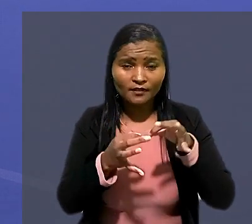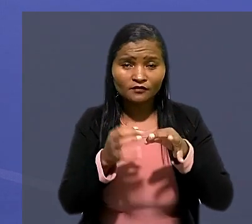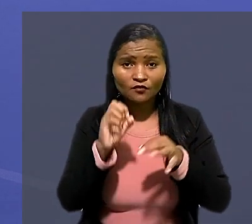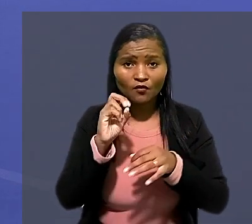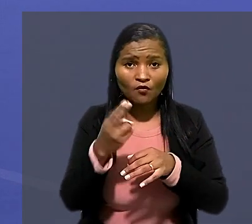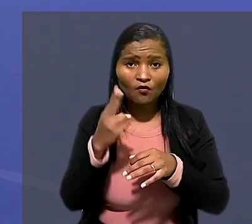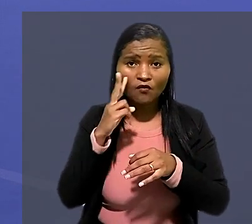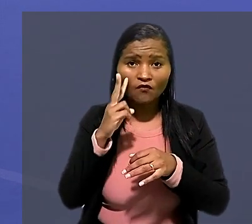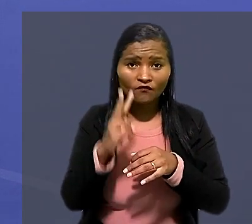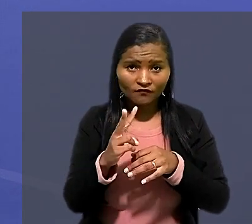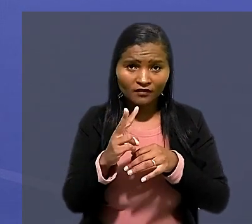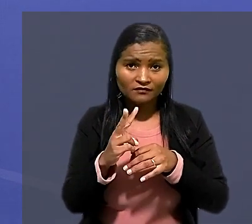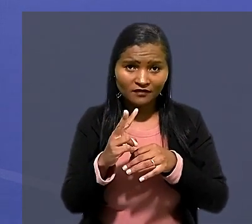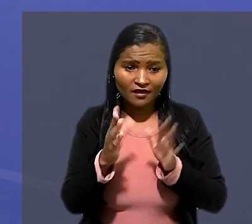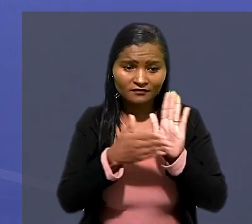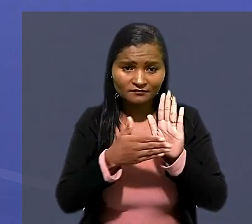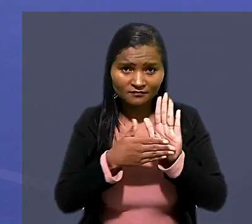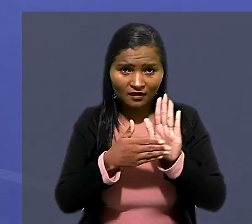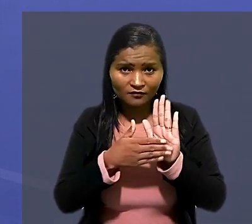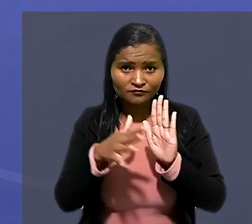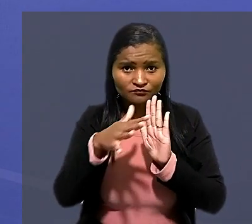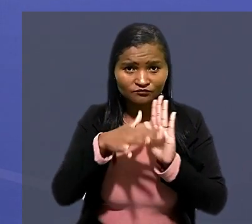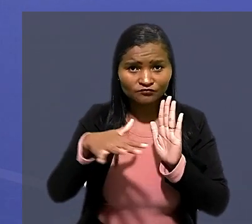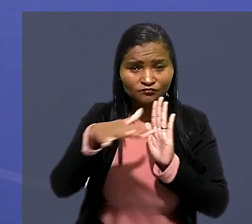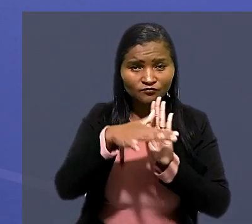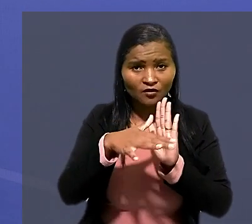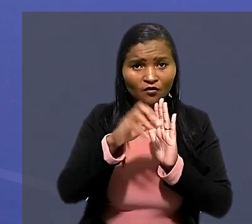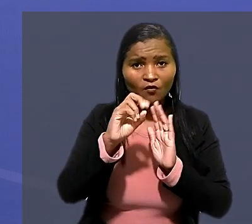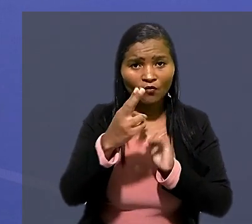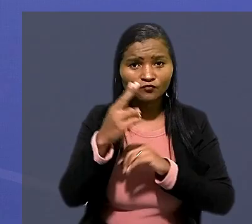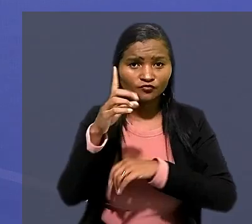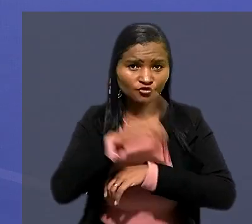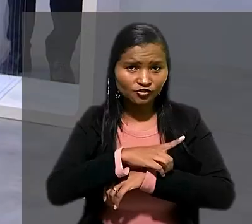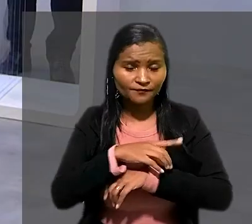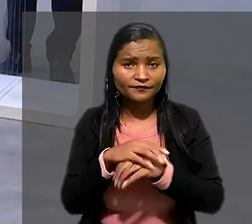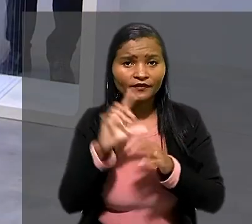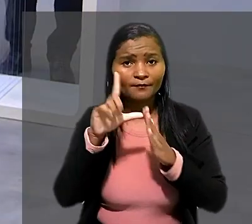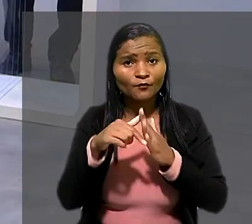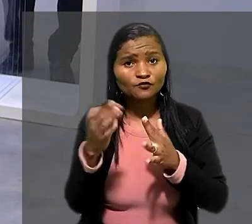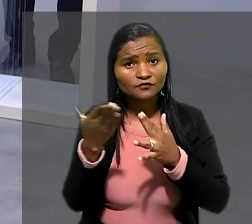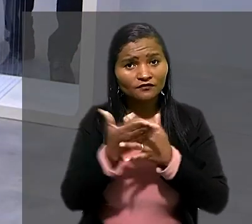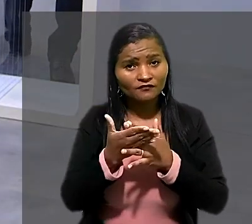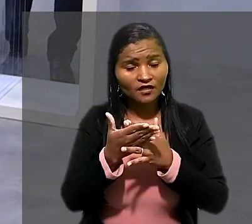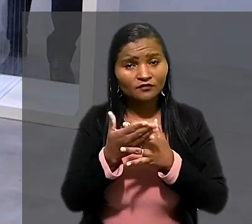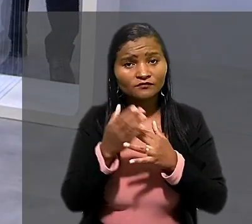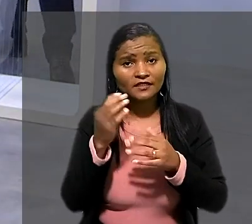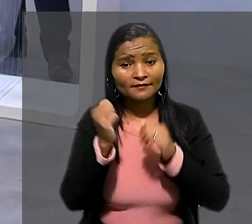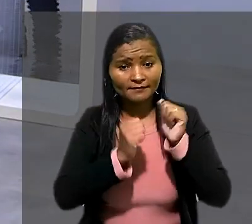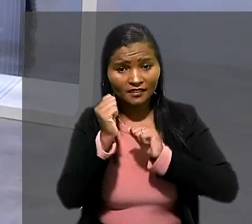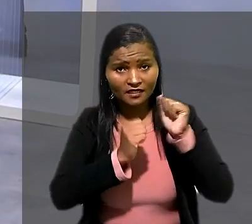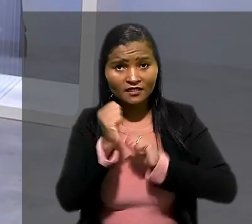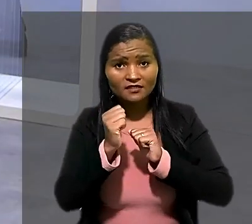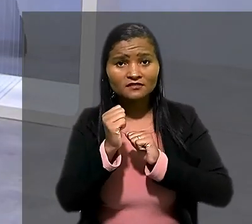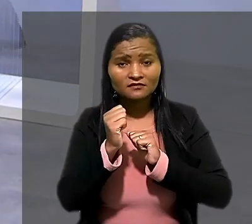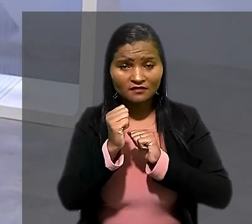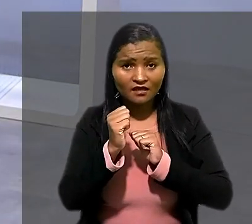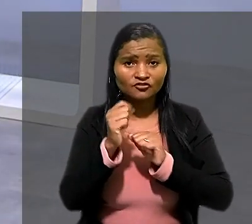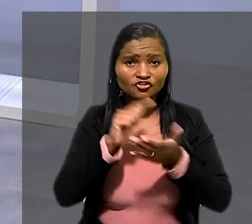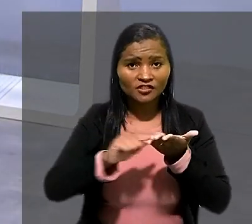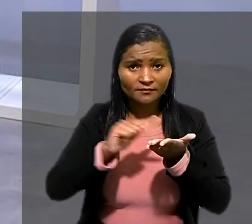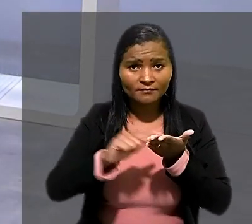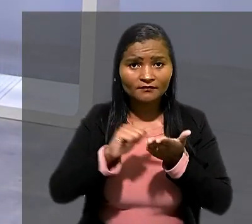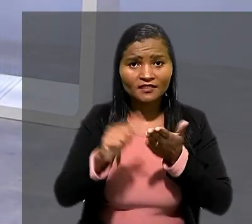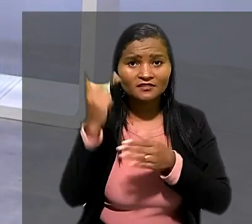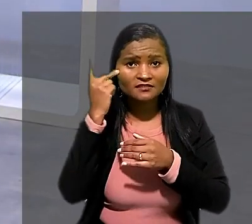julgamento ou filtrar as pautas por órgão judicante ou data da sessão. E depois do intervalo, empresas de